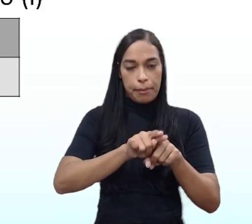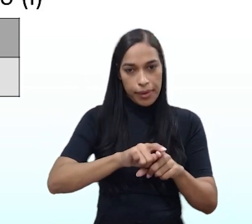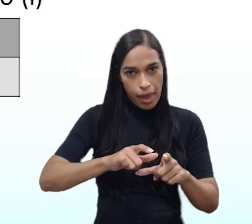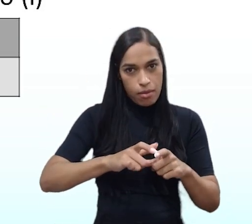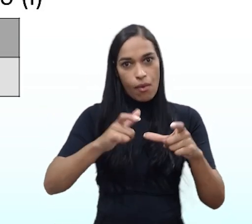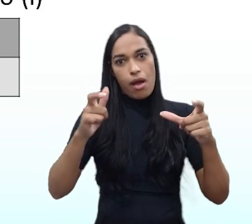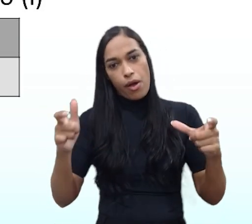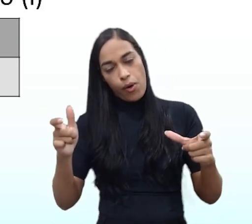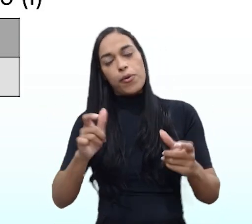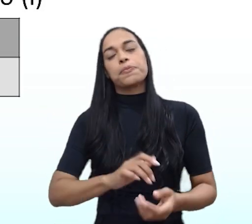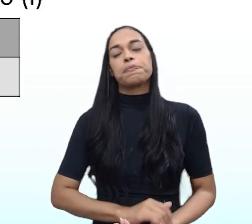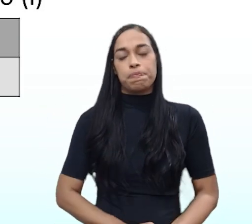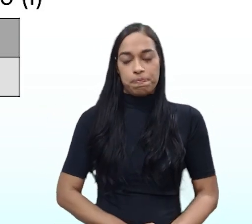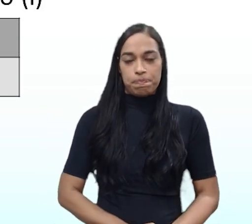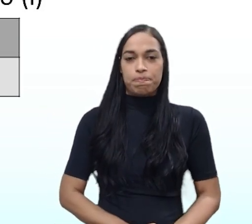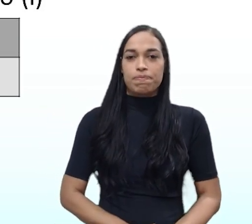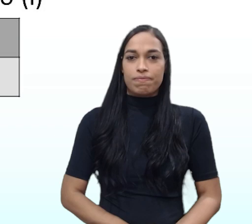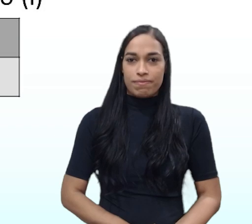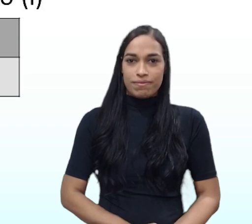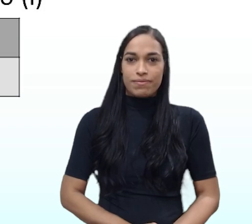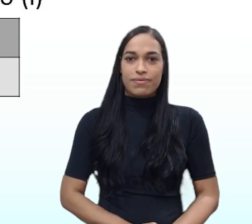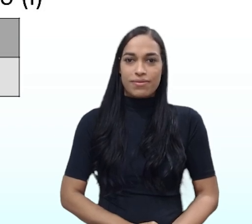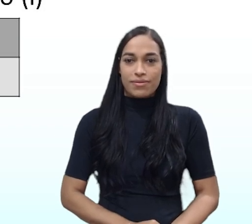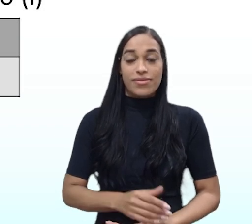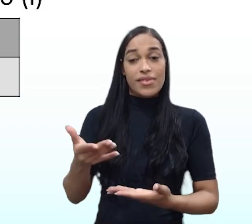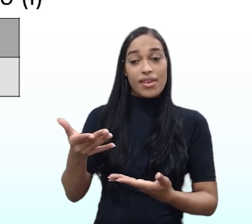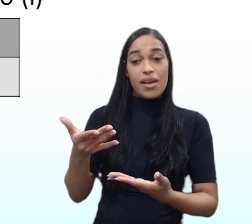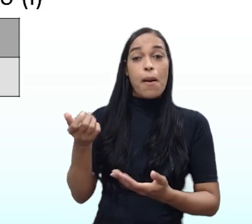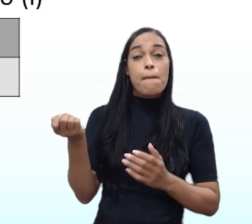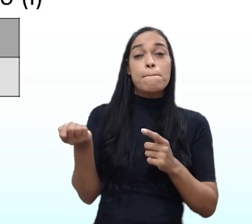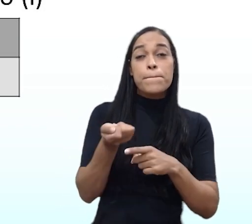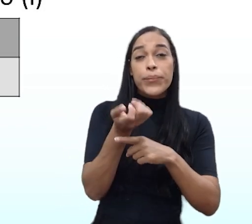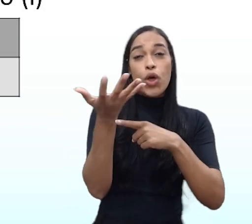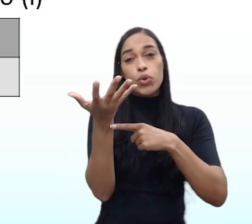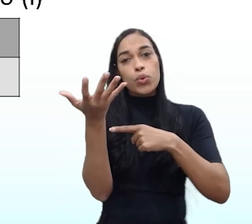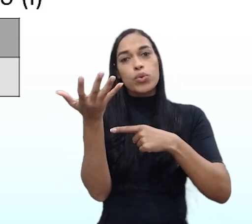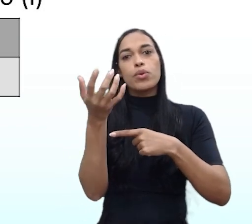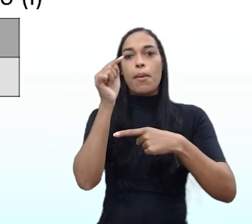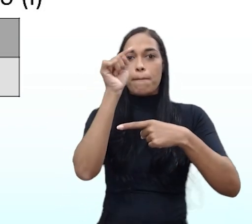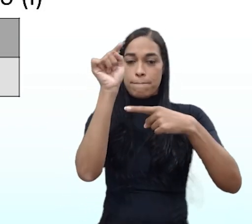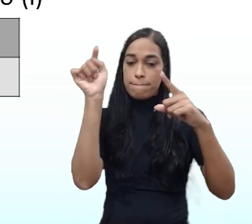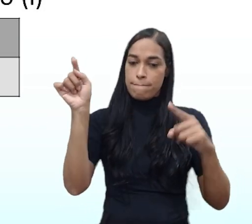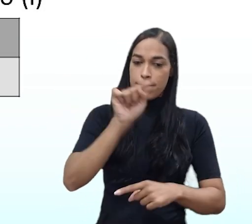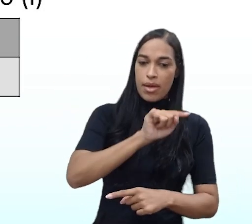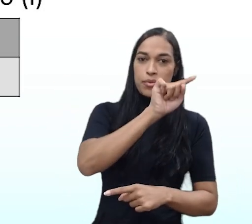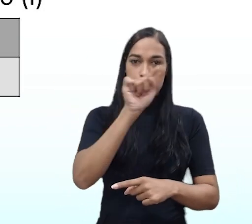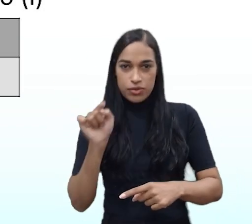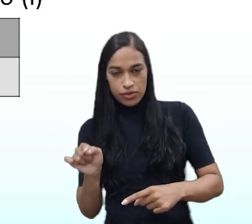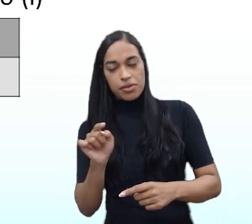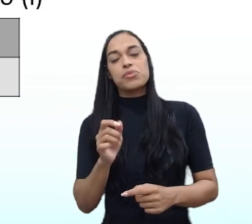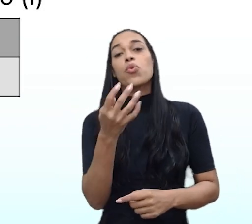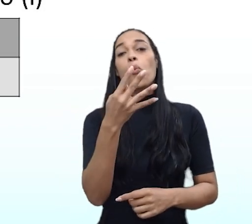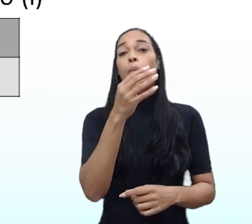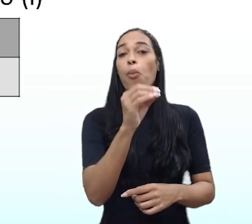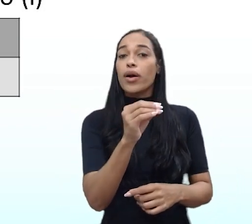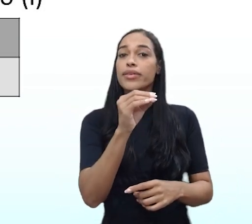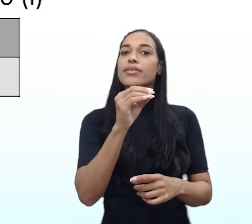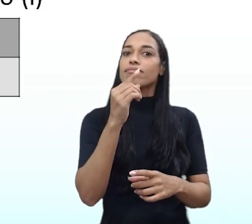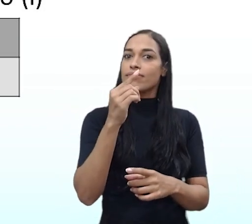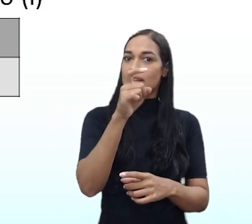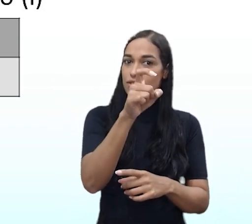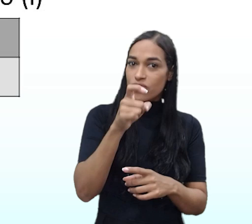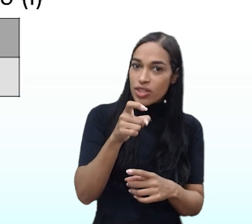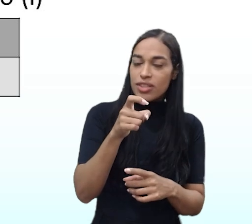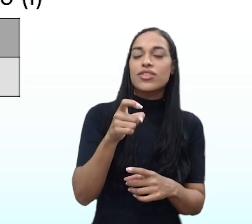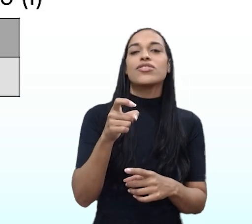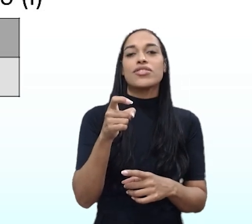vamos para a nossa... Como maior distância, maior consumo, na relação aí produtos dos meios pelos extremos, tá? 40 vezes x